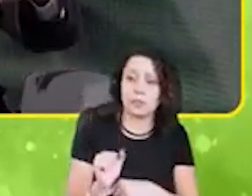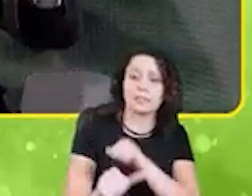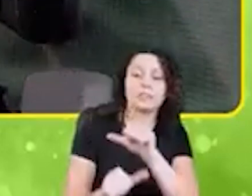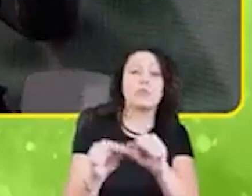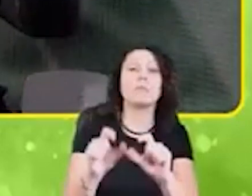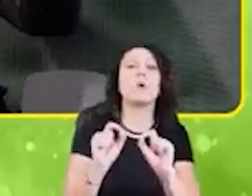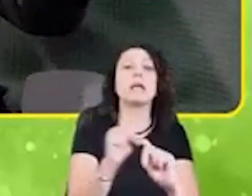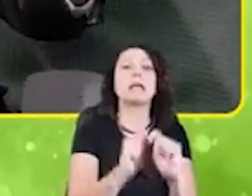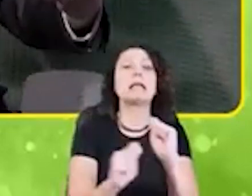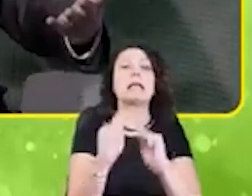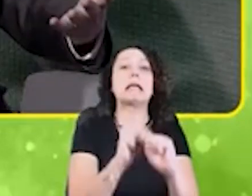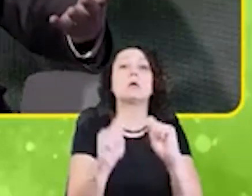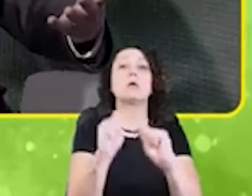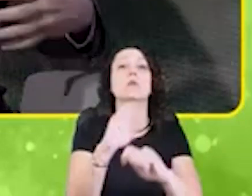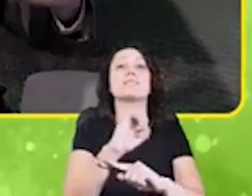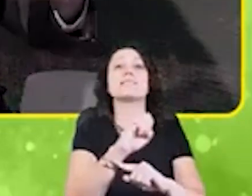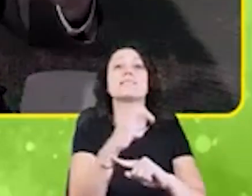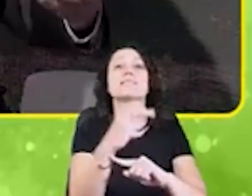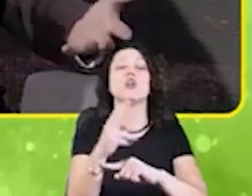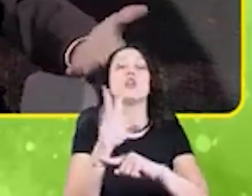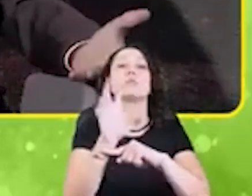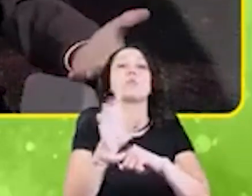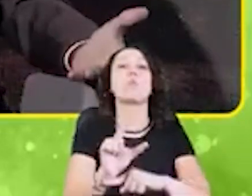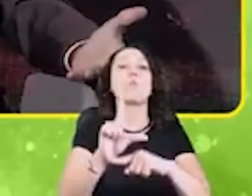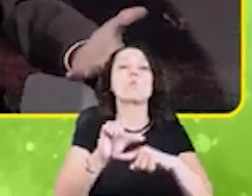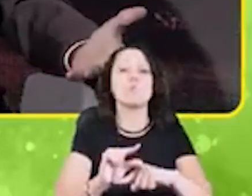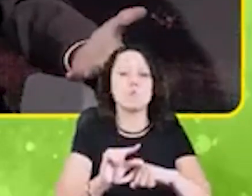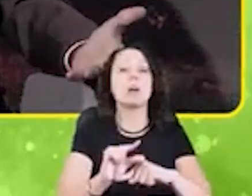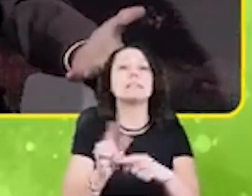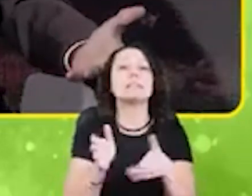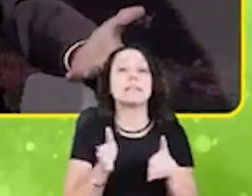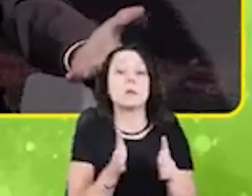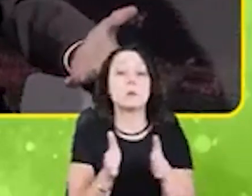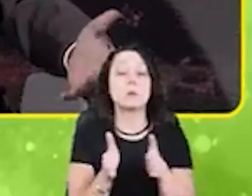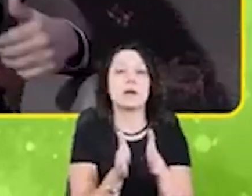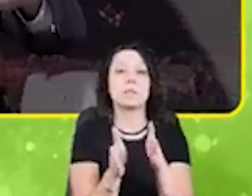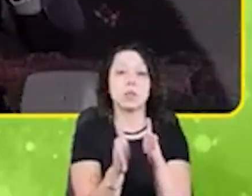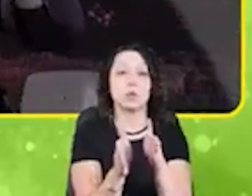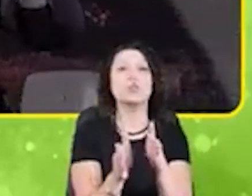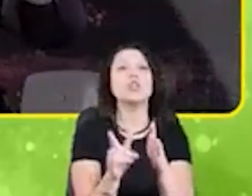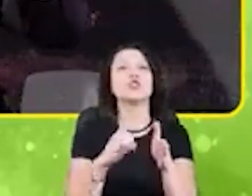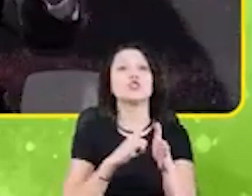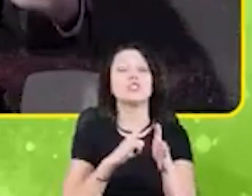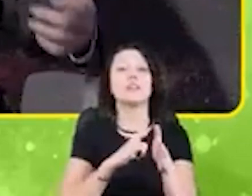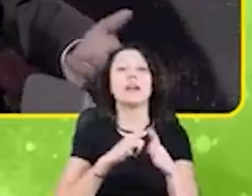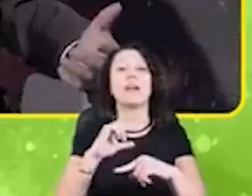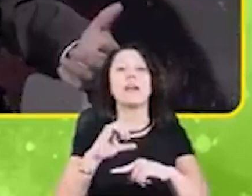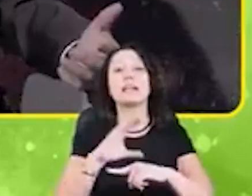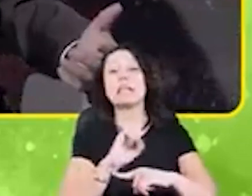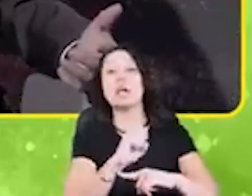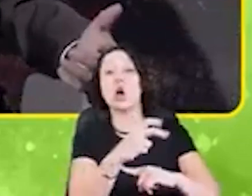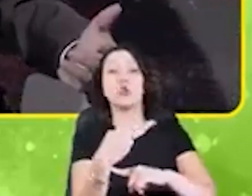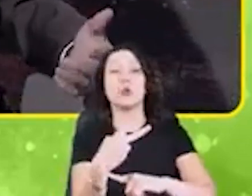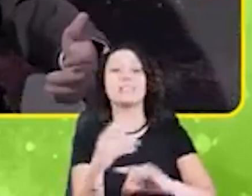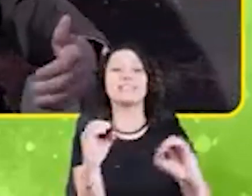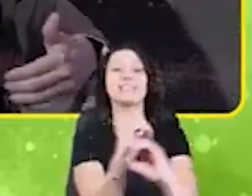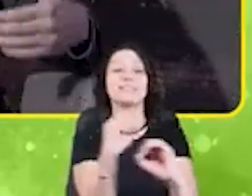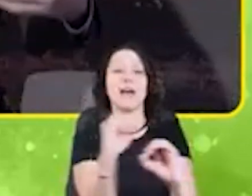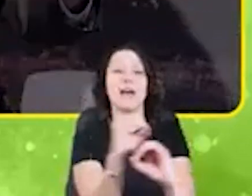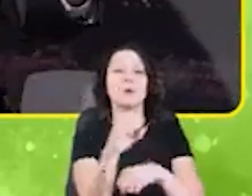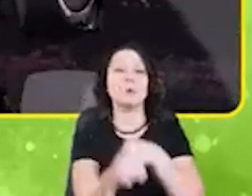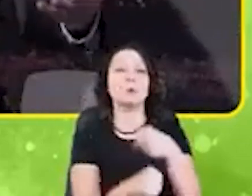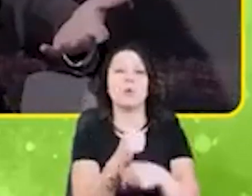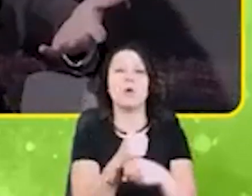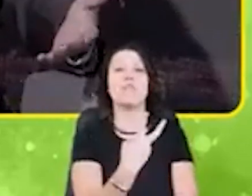é a construção de um caminho para para um net zero para uma neutralidade em 2050